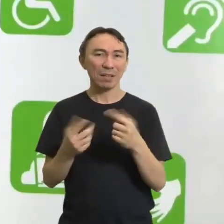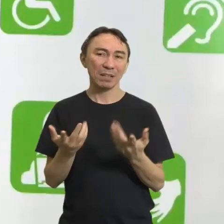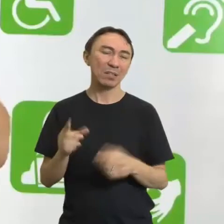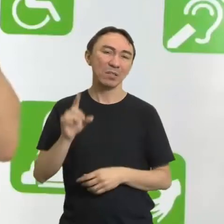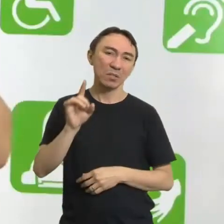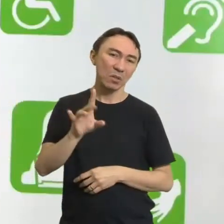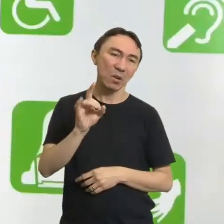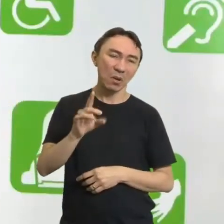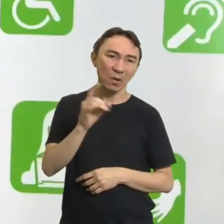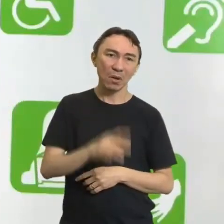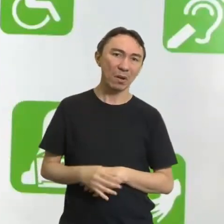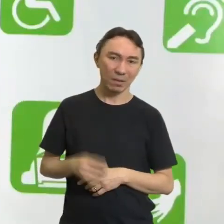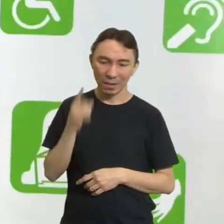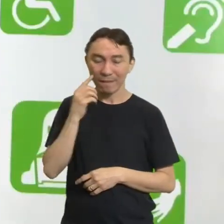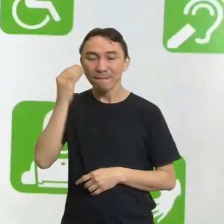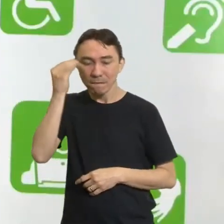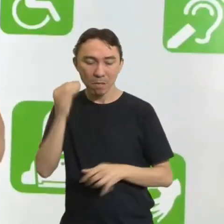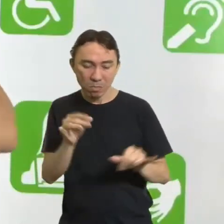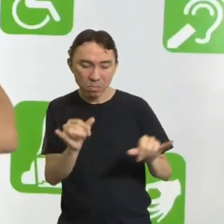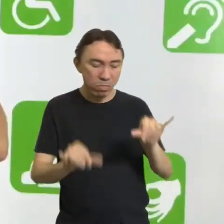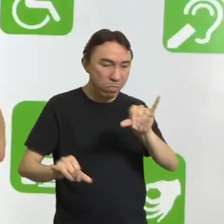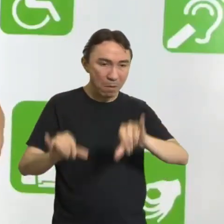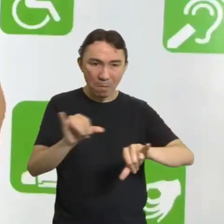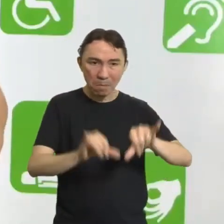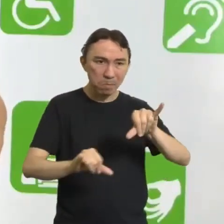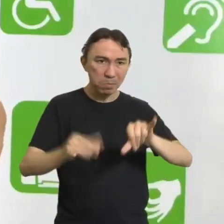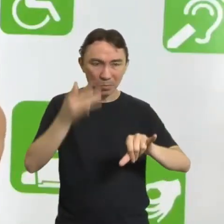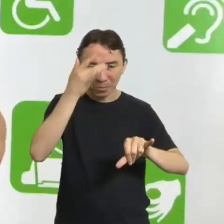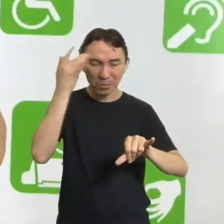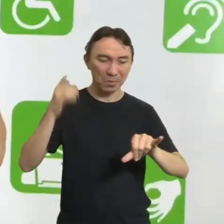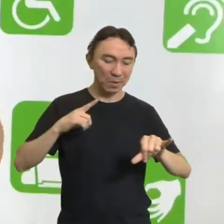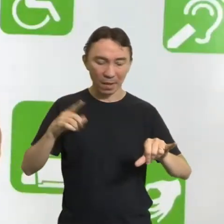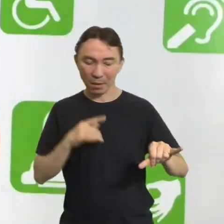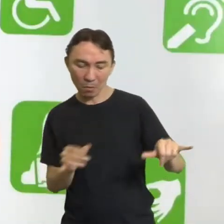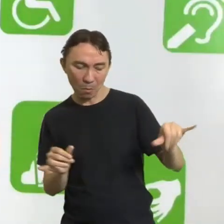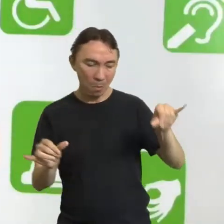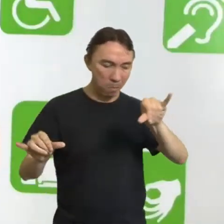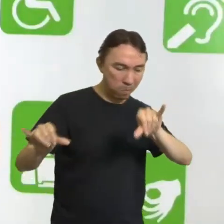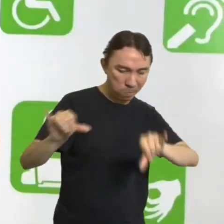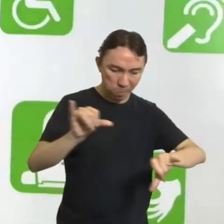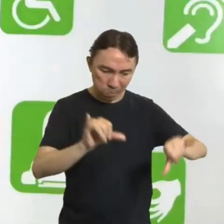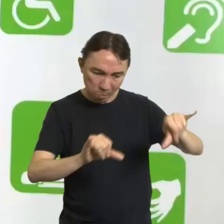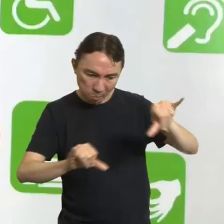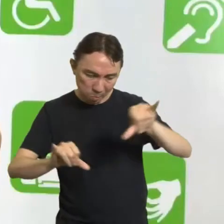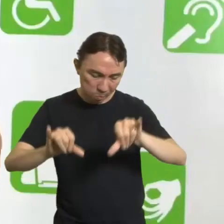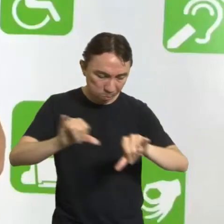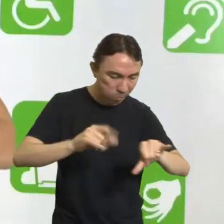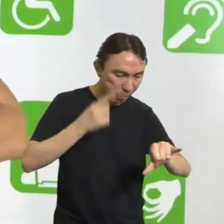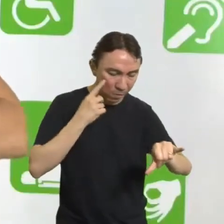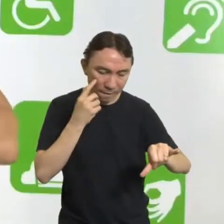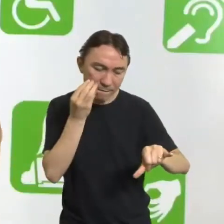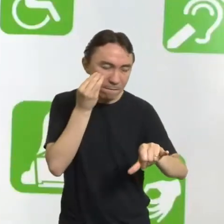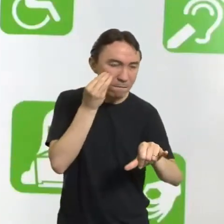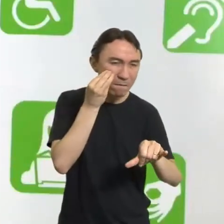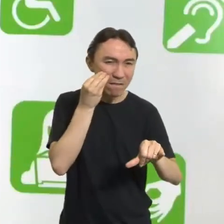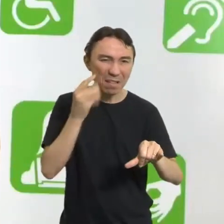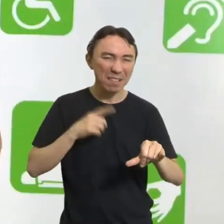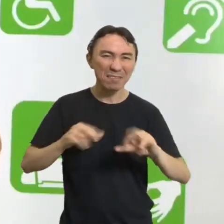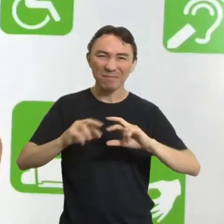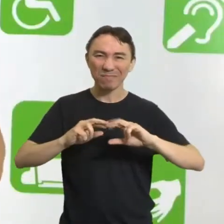em laboratório. Pessoas que ficam ali com aqueles tubos de ensaios, com aqueles produtos